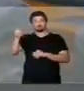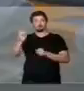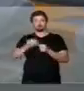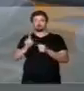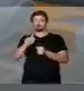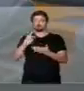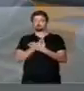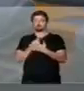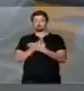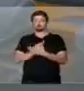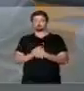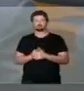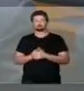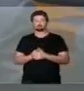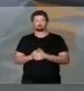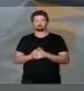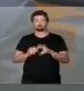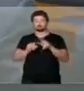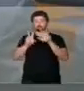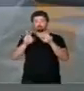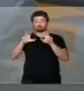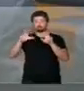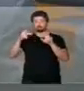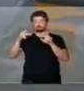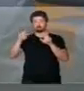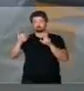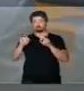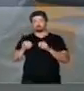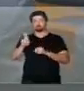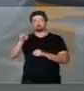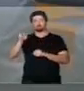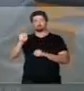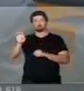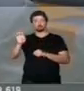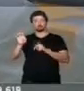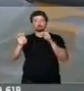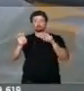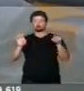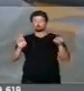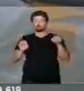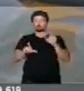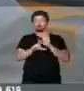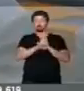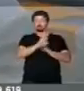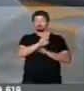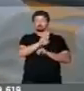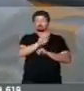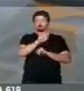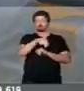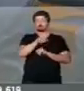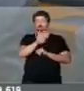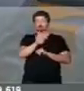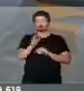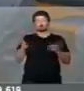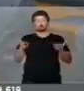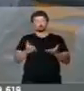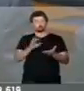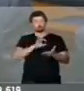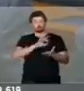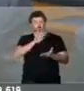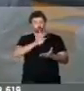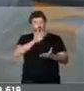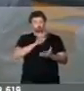o mesmo equívoco com relação à CPI da UNE com a CPI da Lei Rouanet. Hoje a Polícia